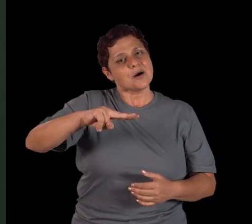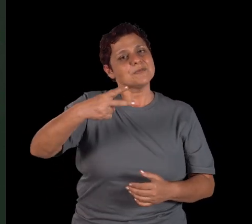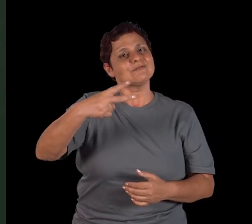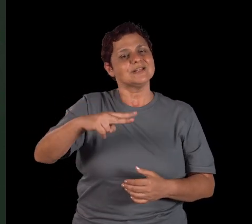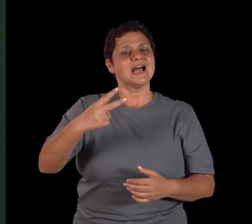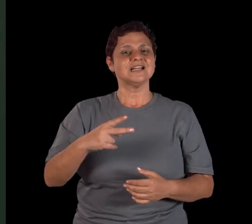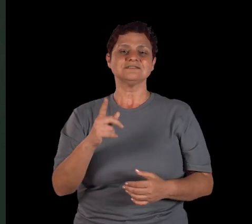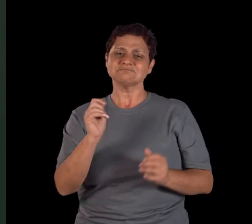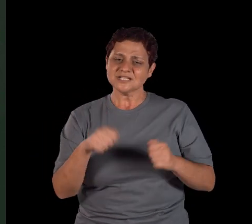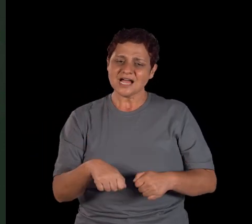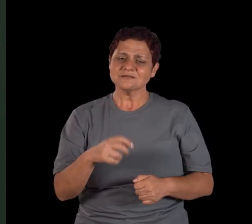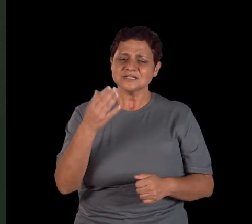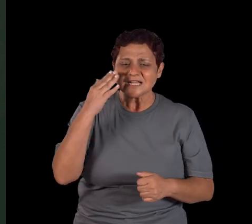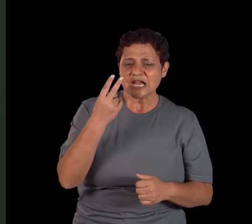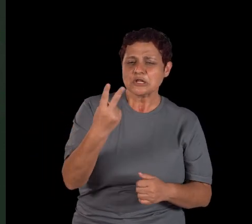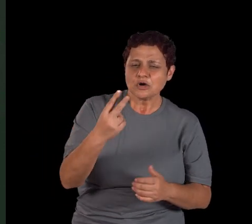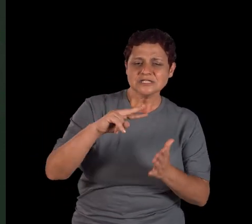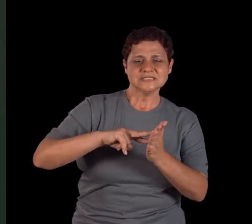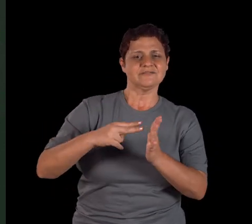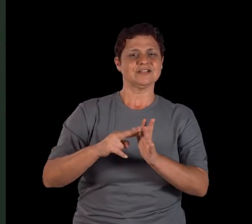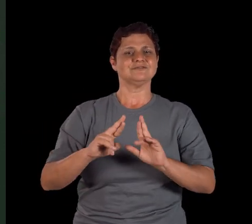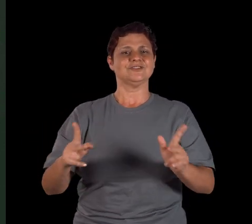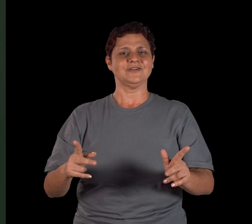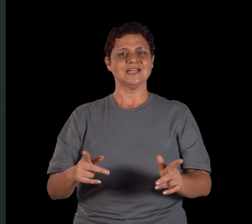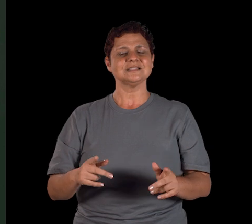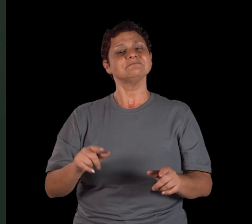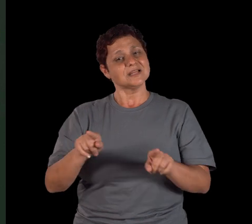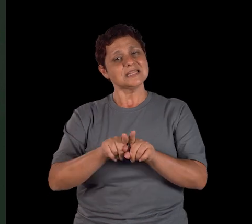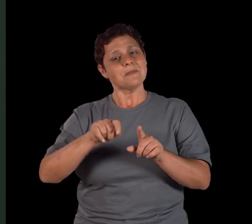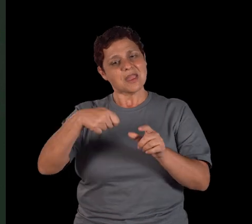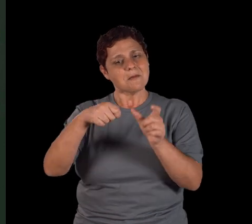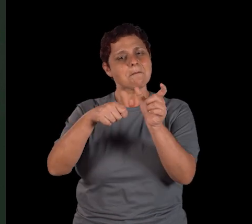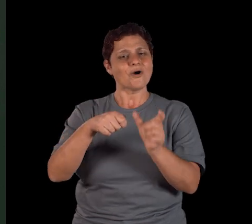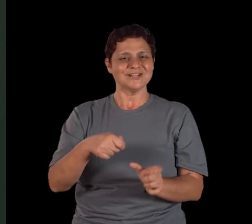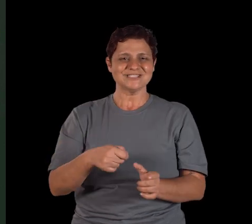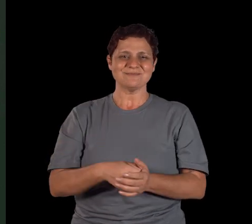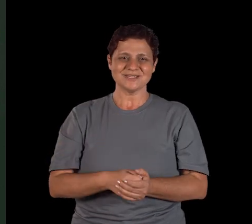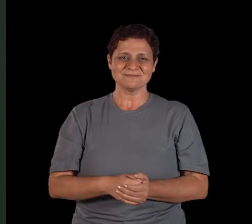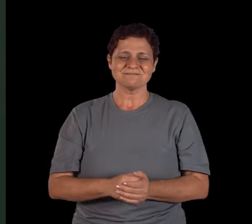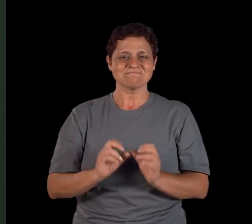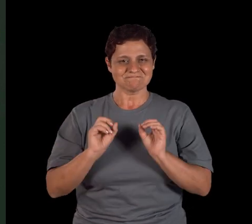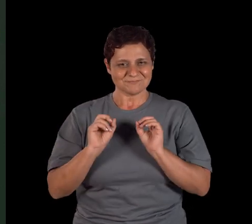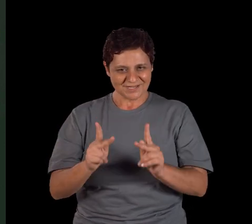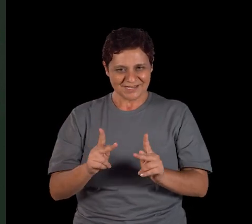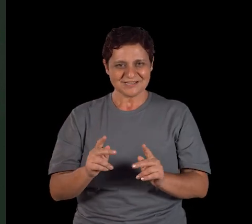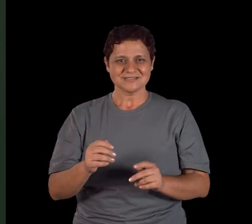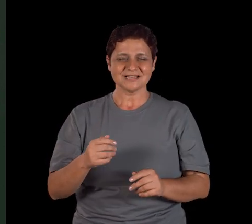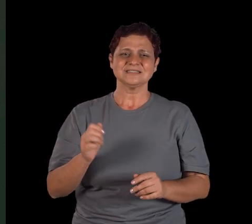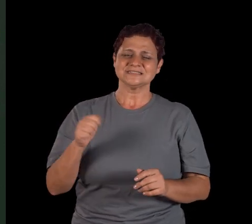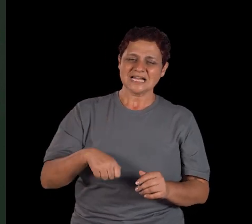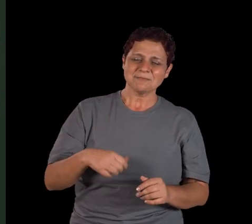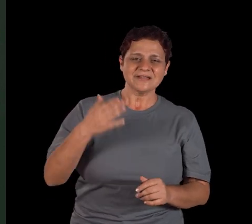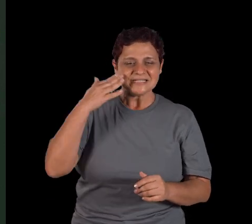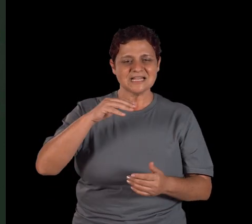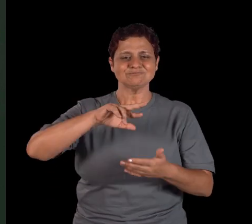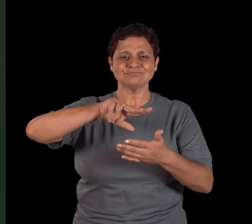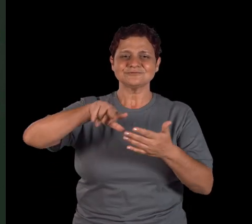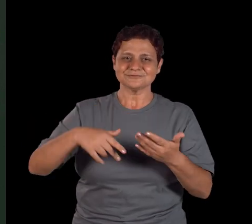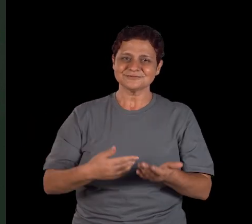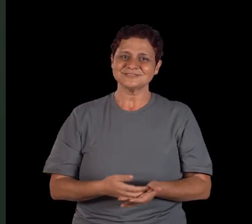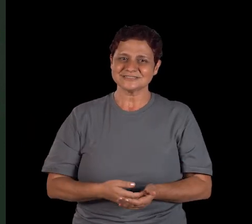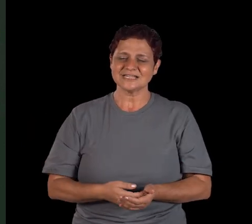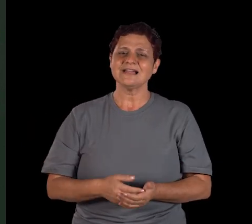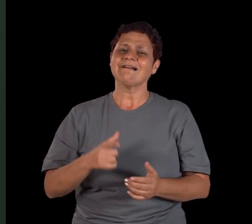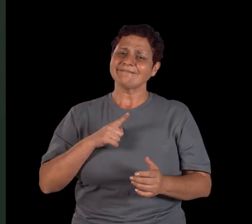ambiguidade, quando eu tenho duas possíveis leituras ou mais até, que tem a ver com a polissemia, certo? Com a possível 3 ou mais leituras. Tem